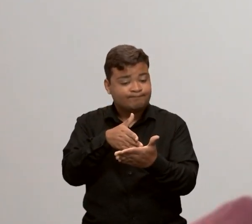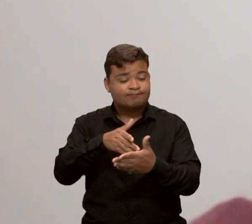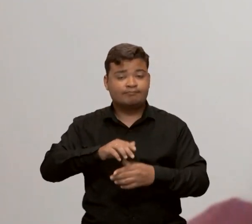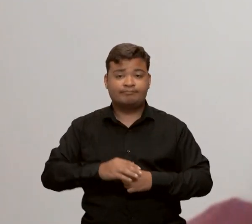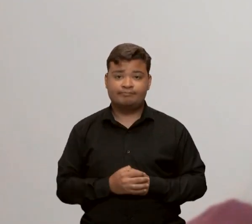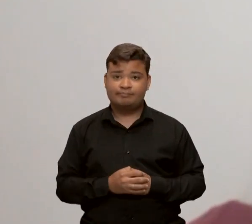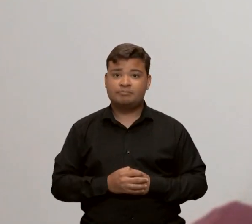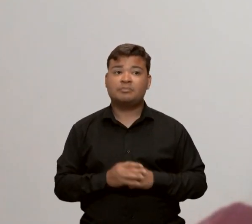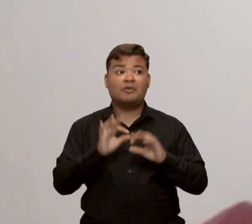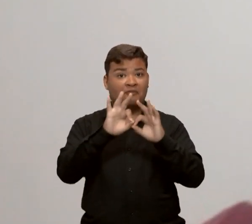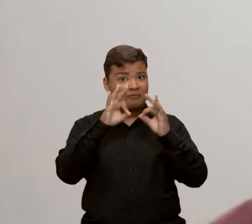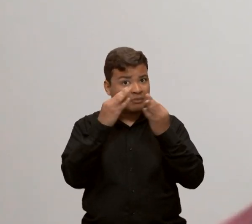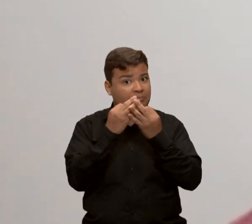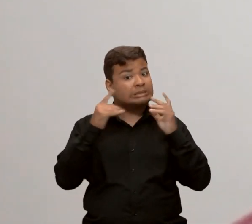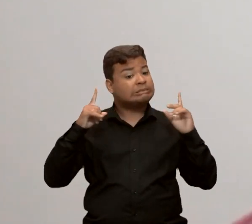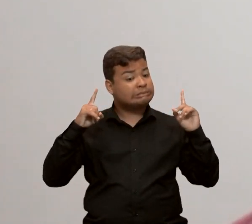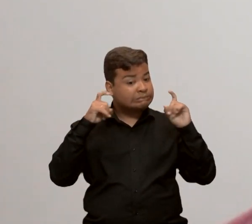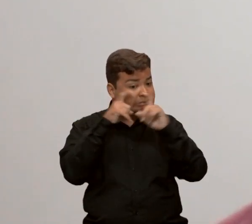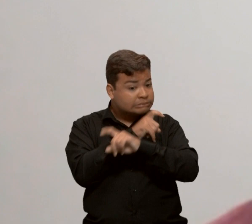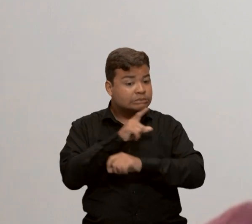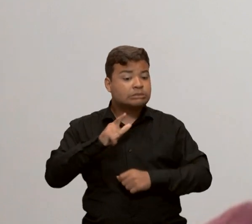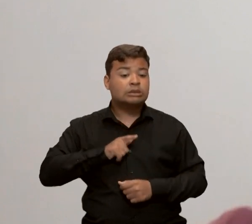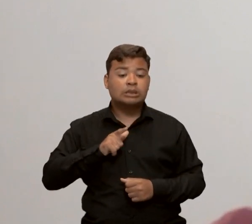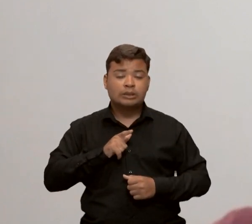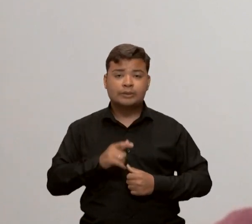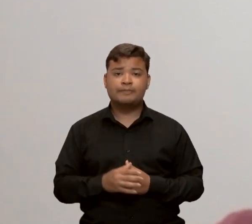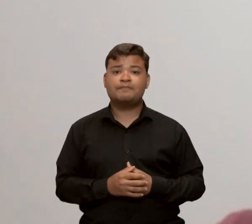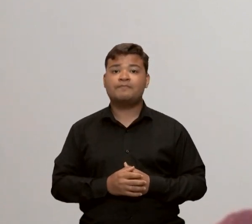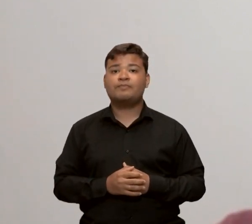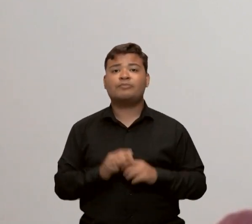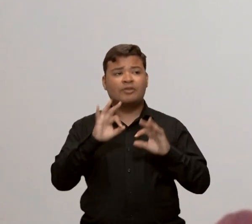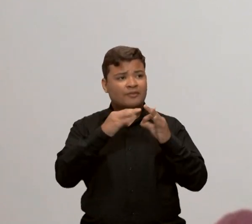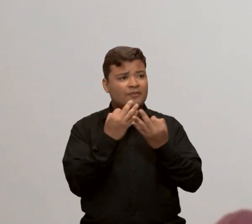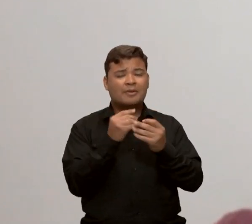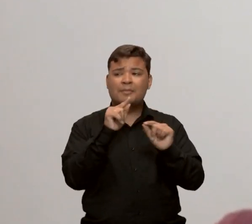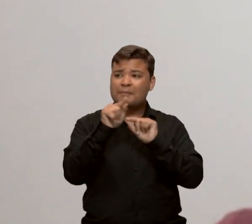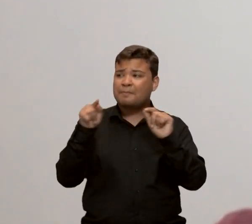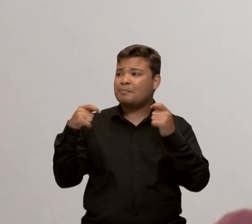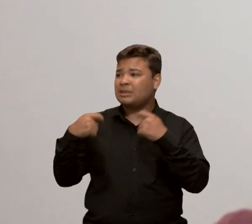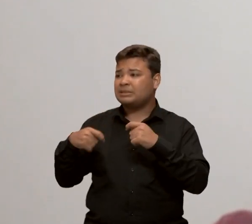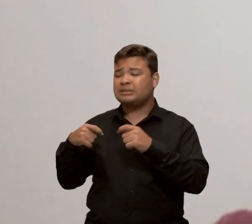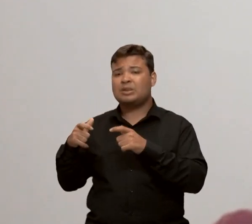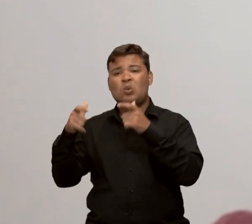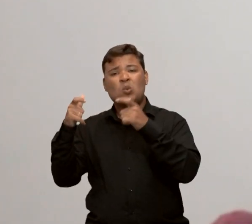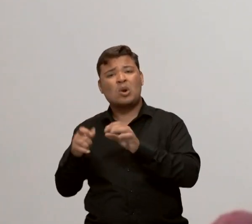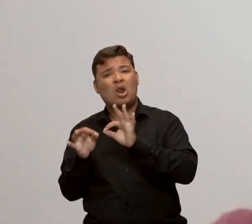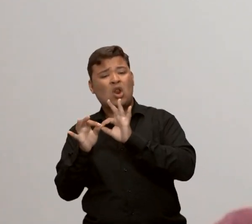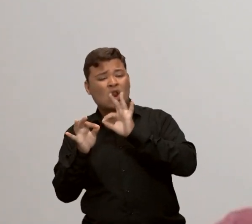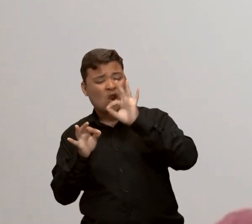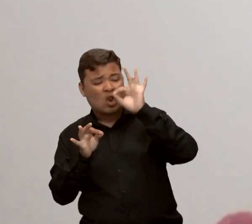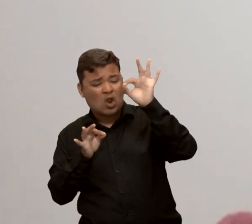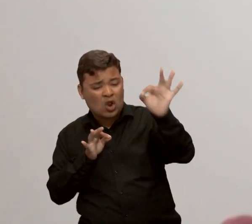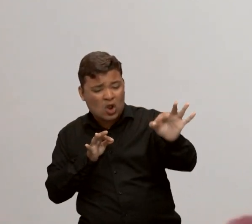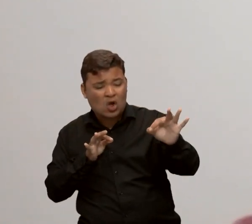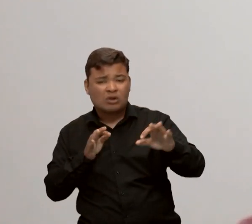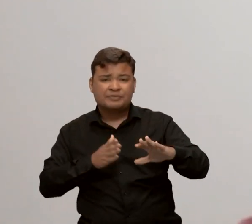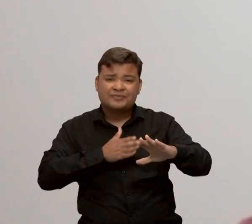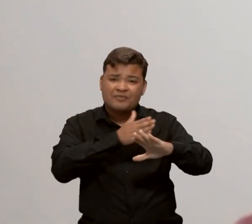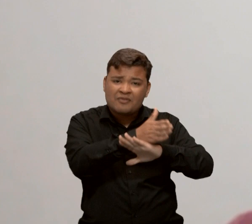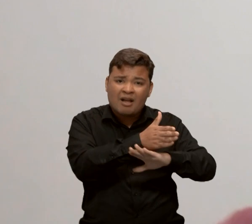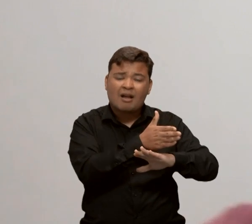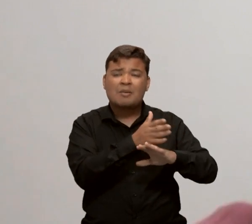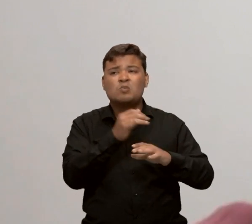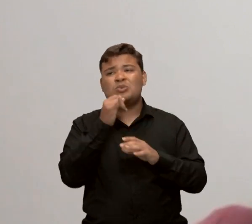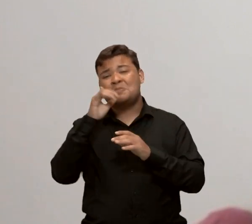por mais dificuldades. Muitas famílias precisam se deslocar, né, a longas distâncias para tratamento das famílias do interior,